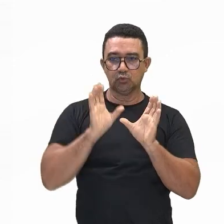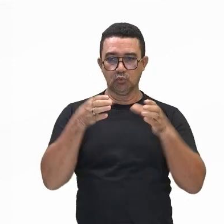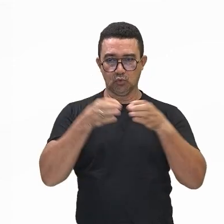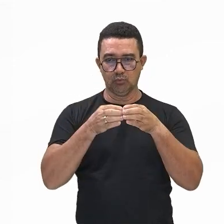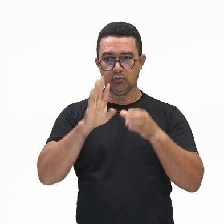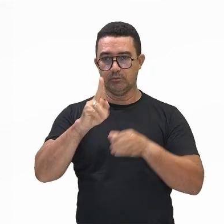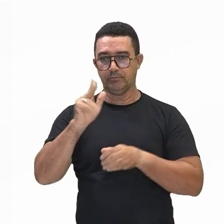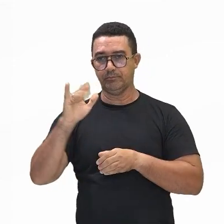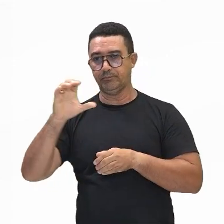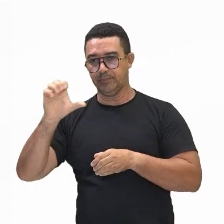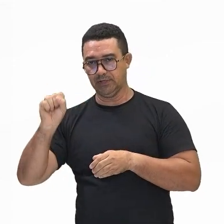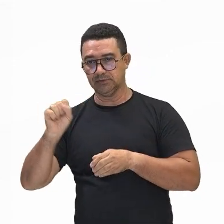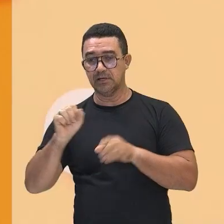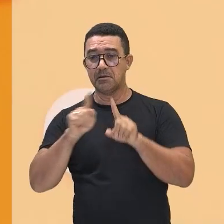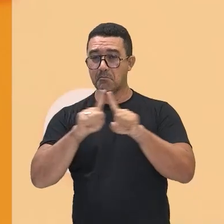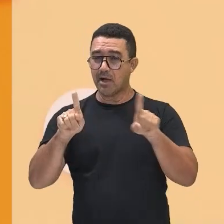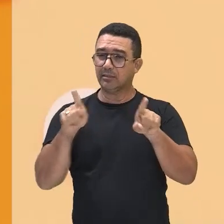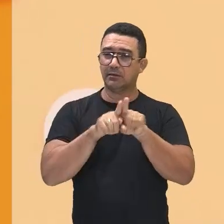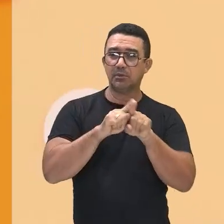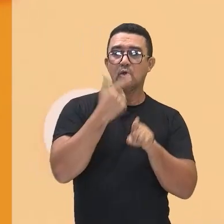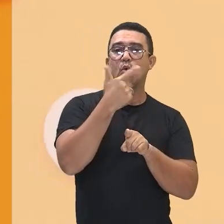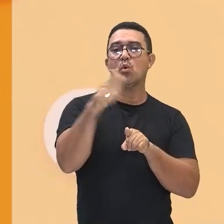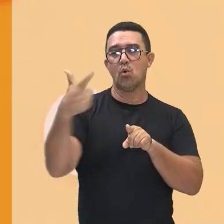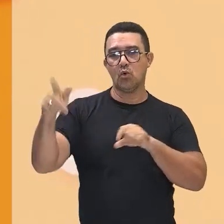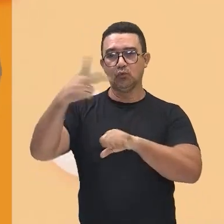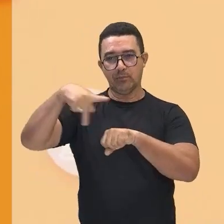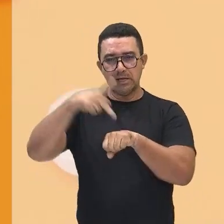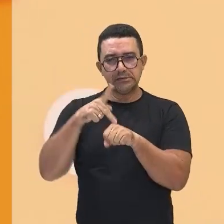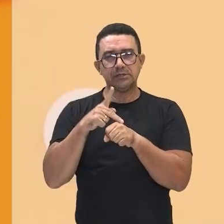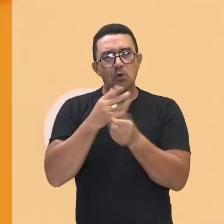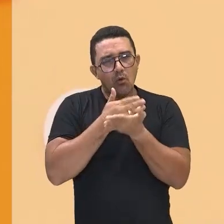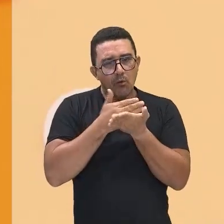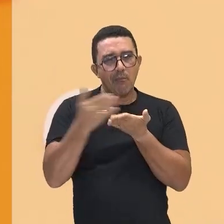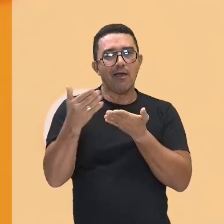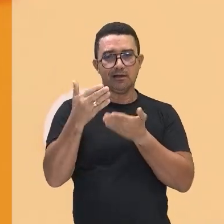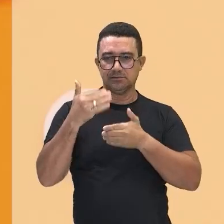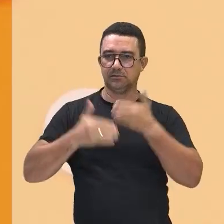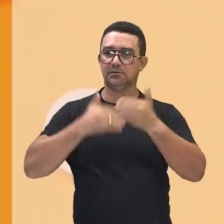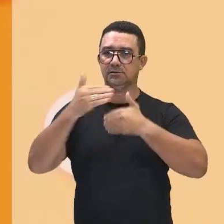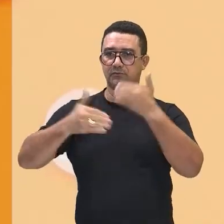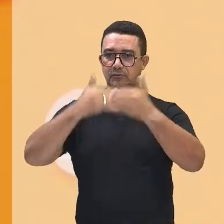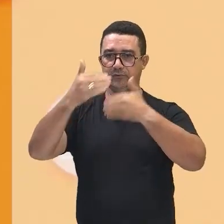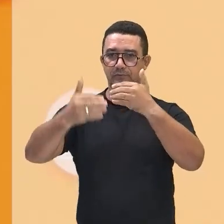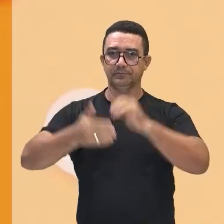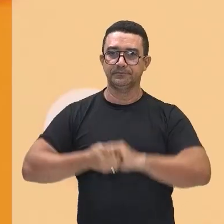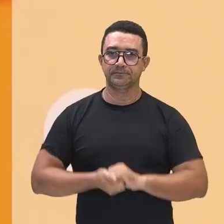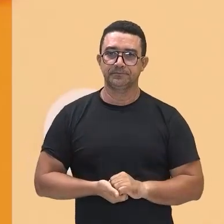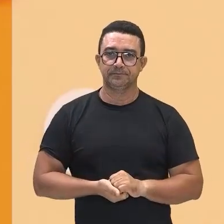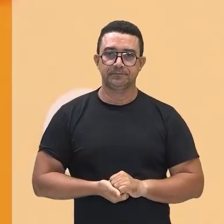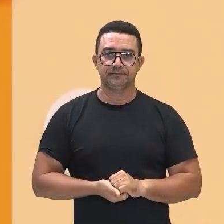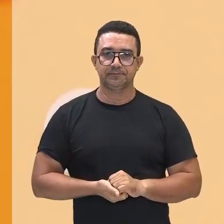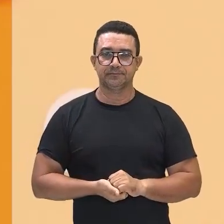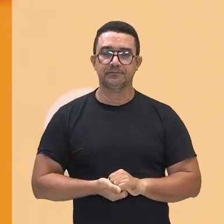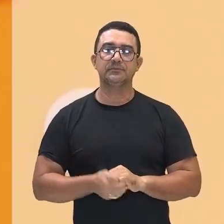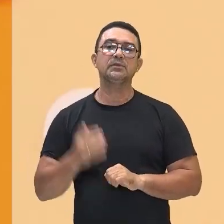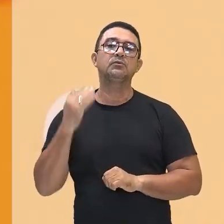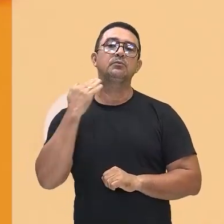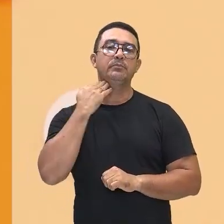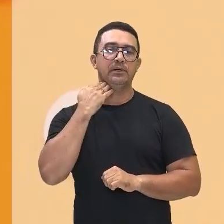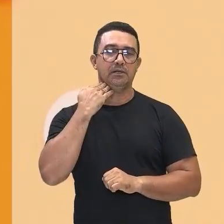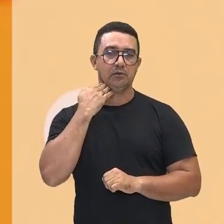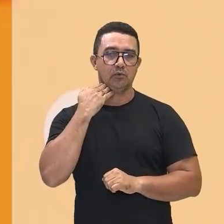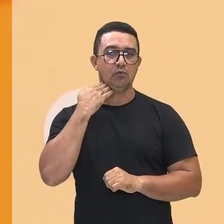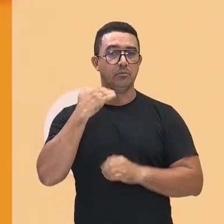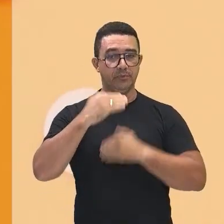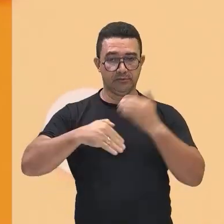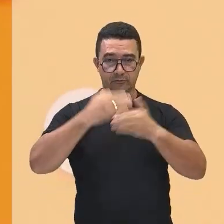também outras nações, né, emergentes, que são consideradas emergentes. Então, o Banco, né, de